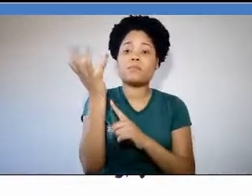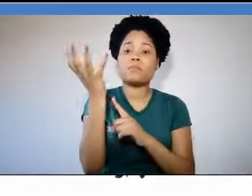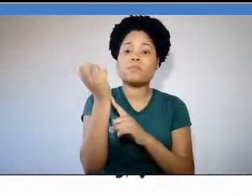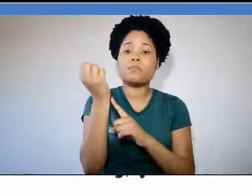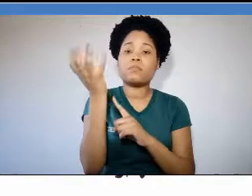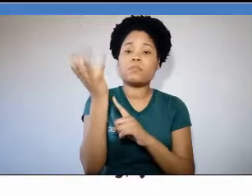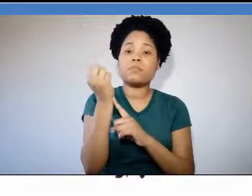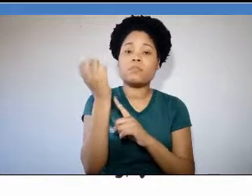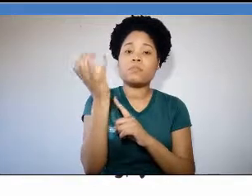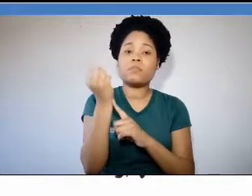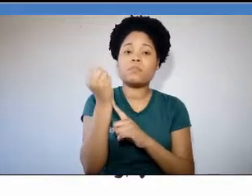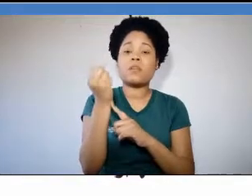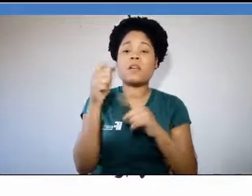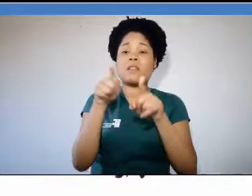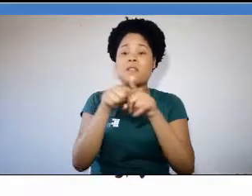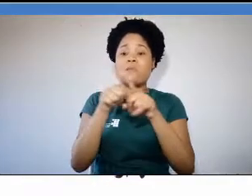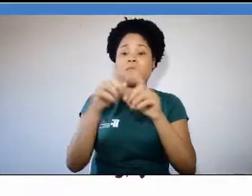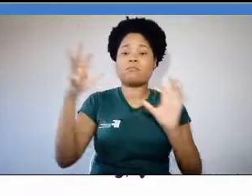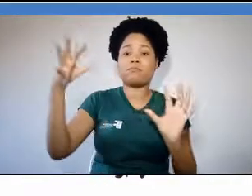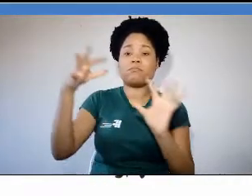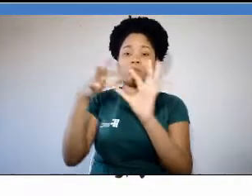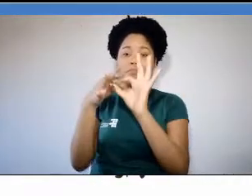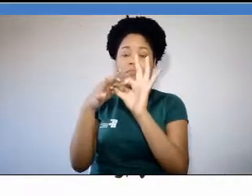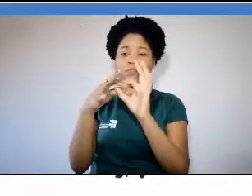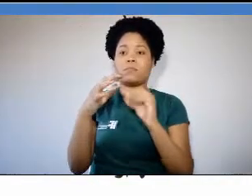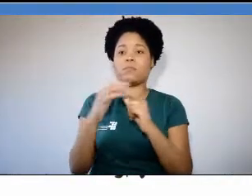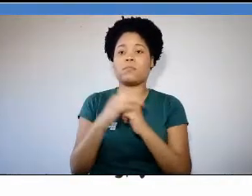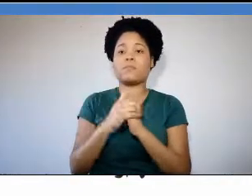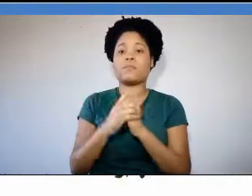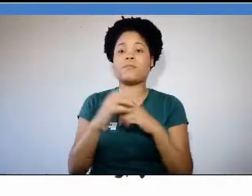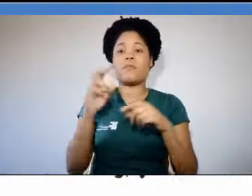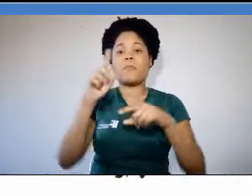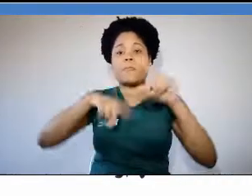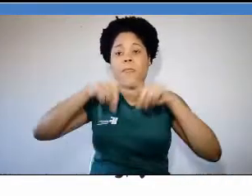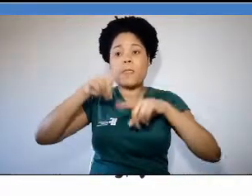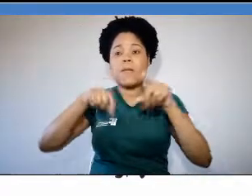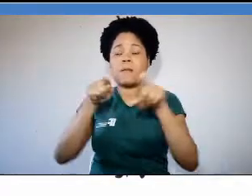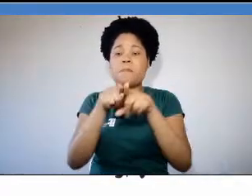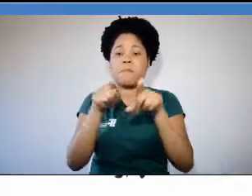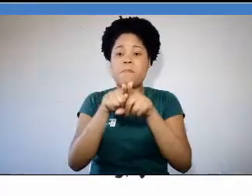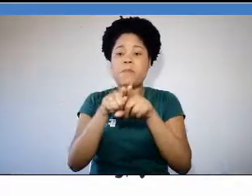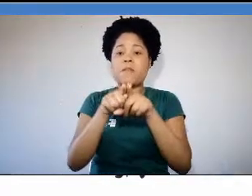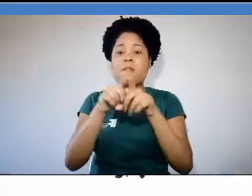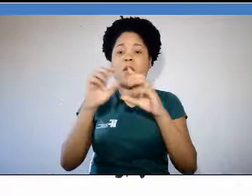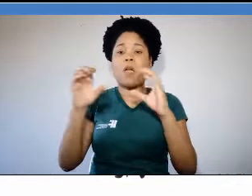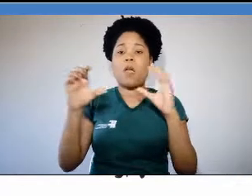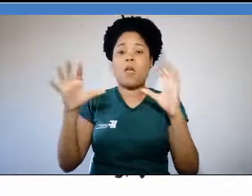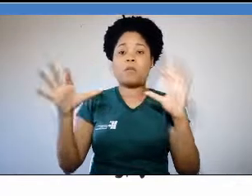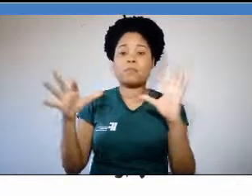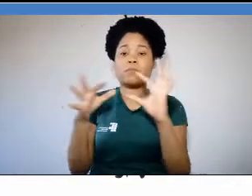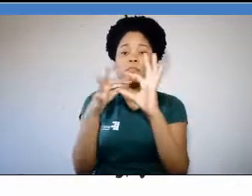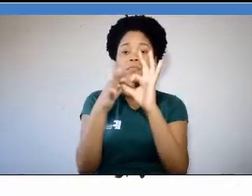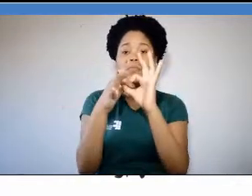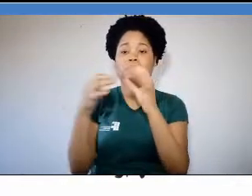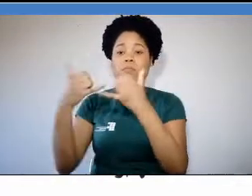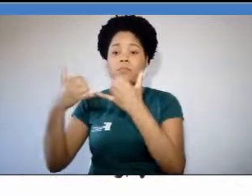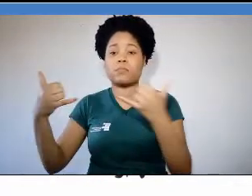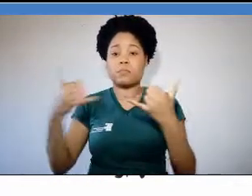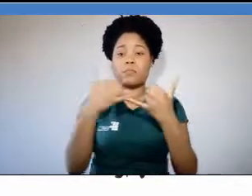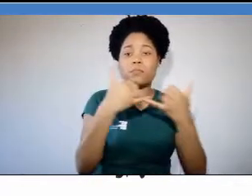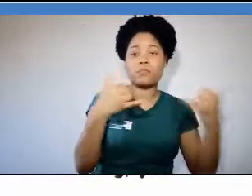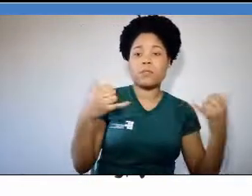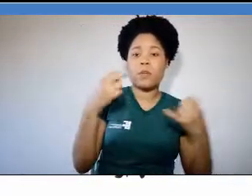capturar esse sinal e aí fazer uma conexão entre eles. Esse equipamento também faz a interconexão entre